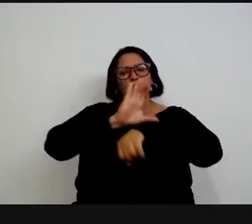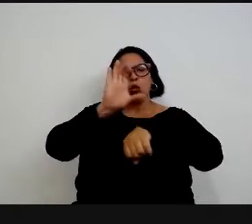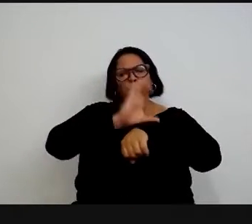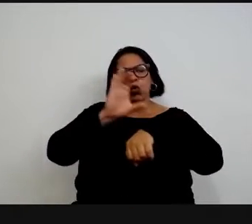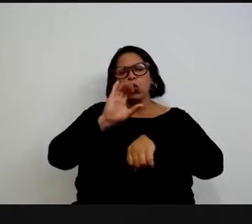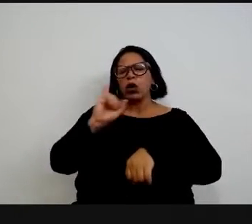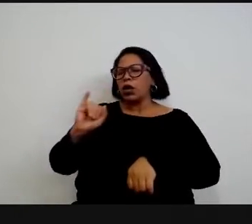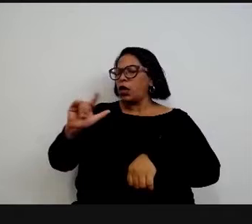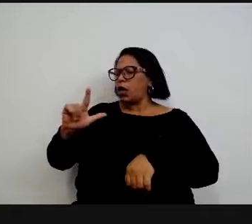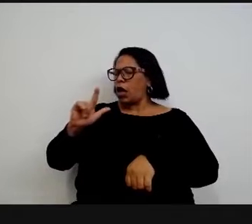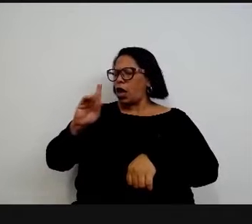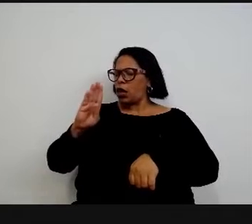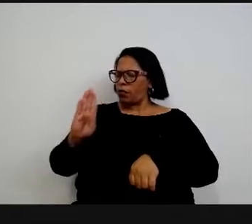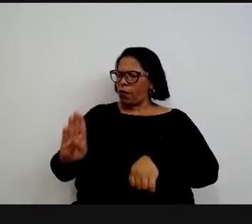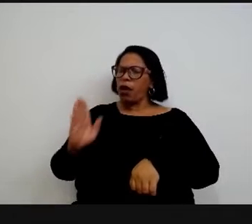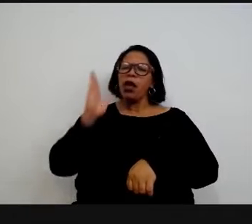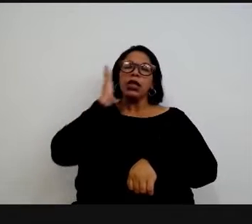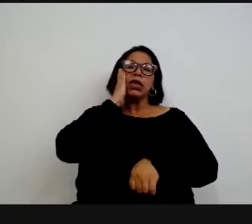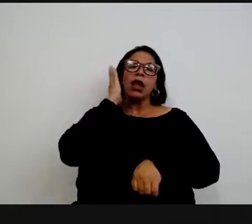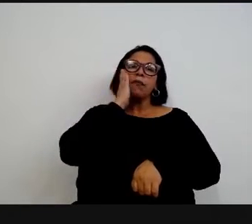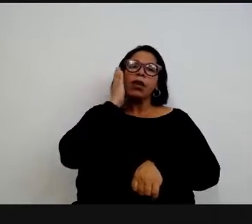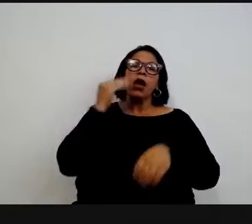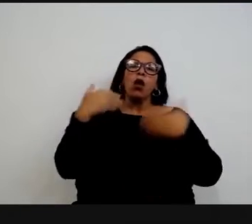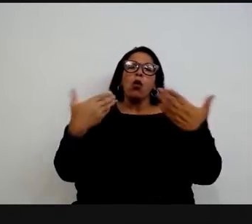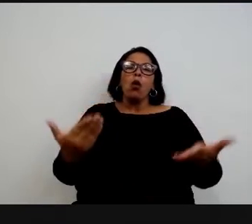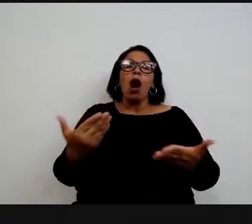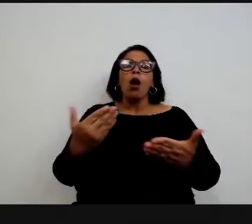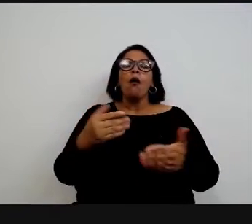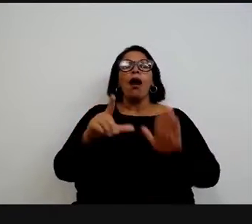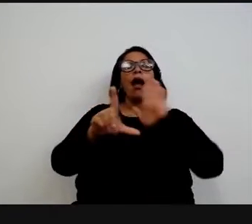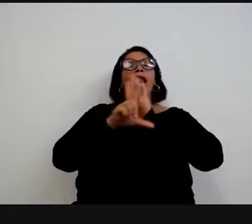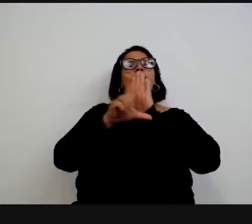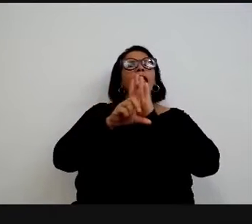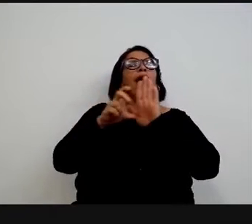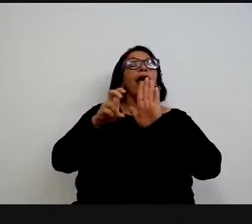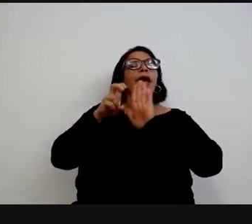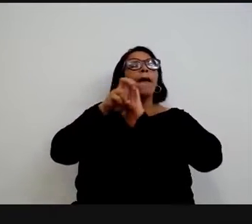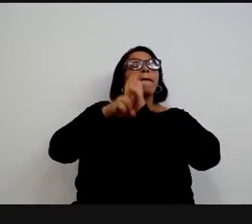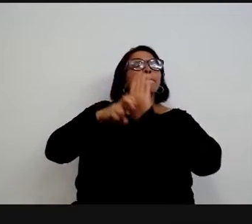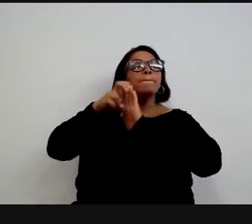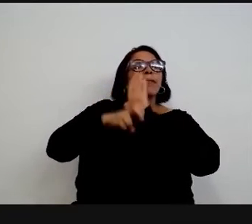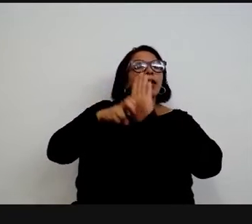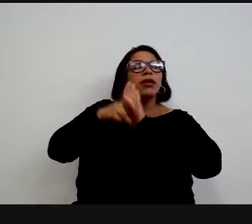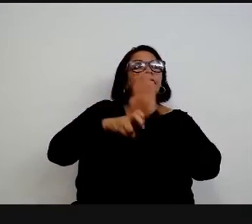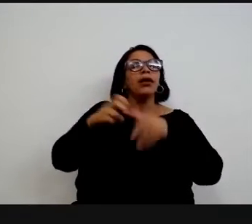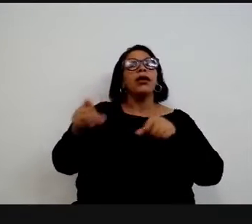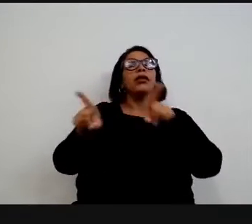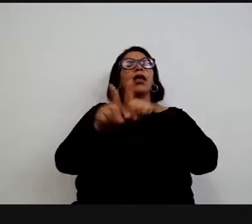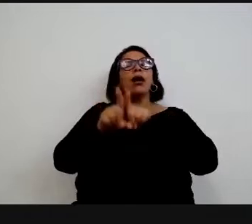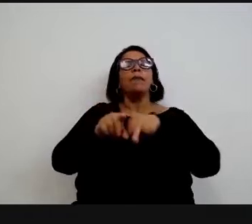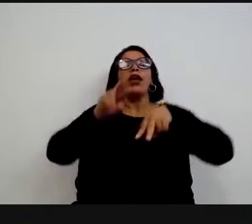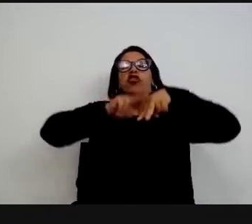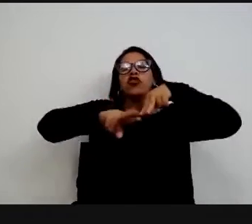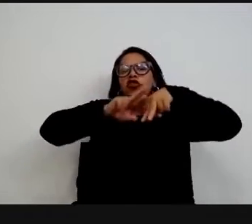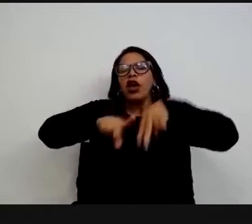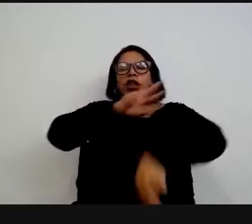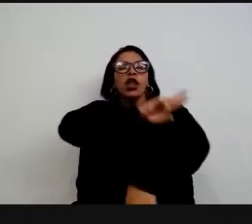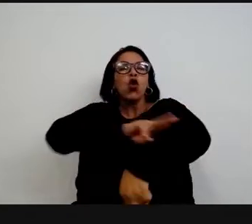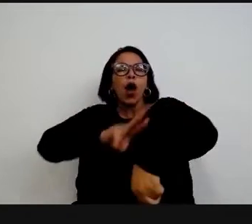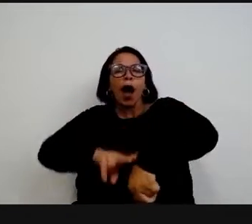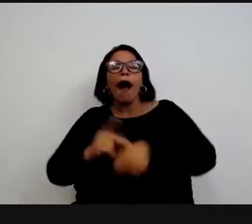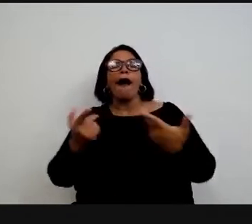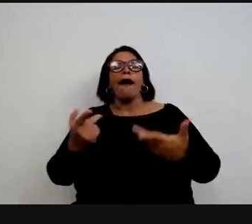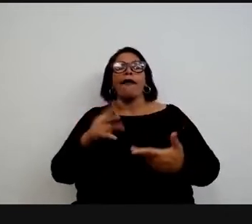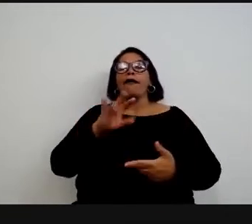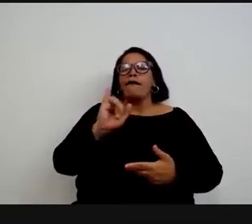cursos lá do ILB na plataforma Saberes, você vai ver discussões sobre Maria da Penha, você vai ver discussões sobre promoção de equidade de gênero e raça, você vai